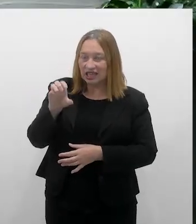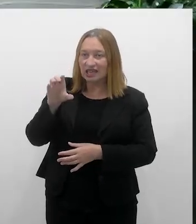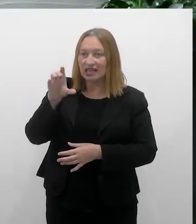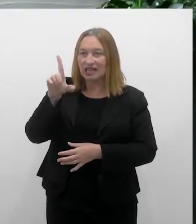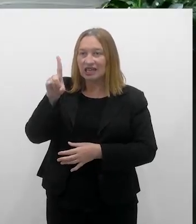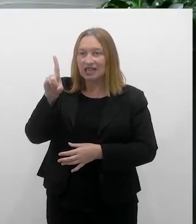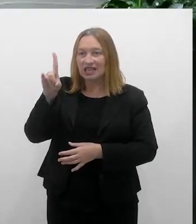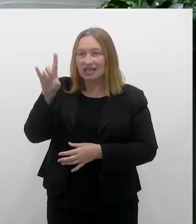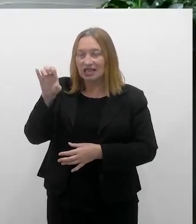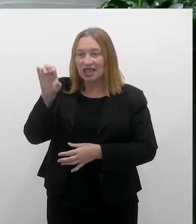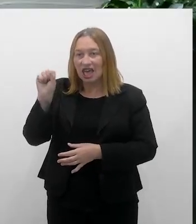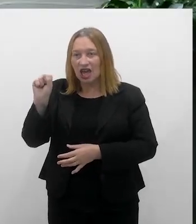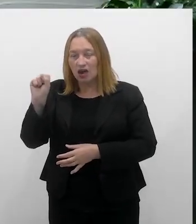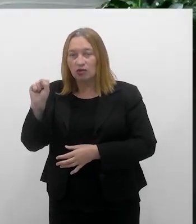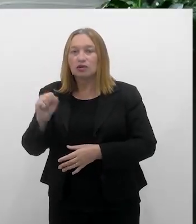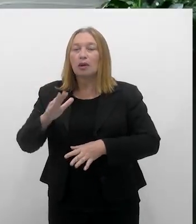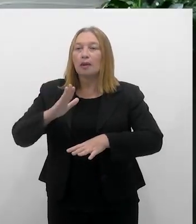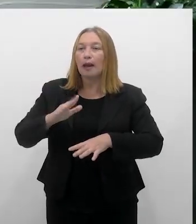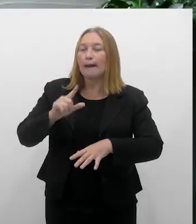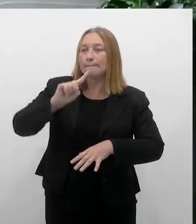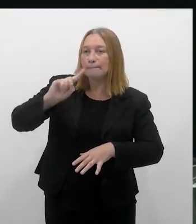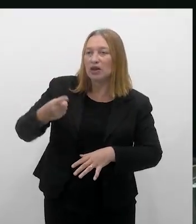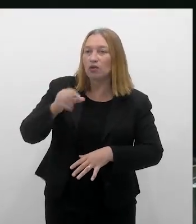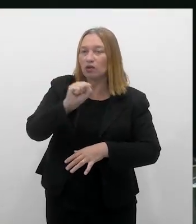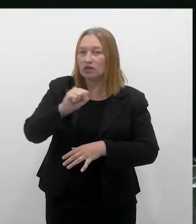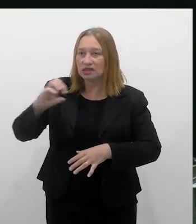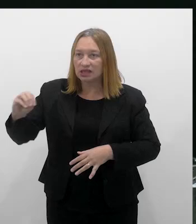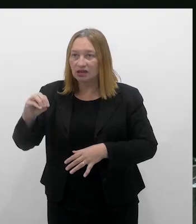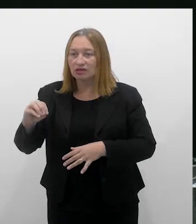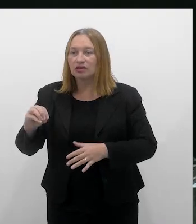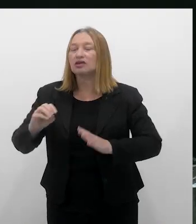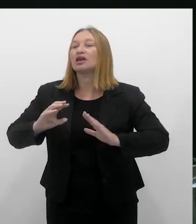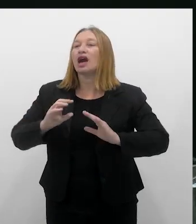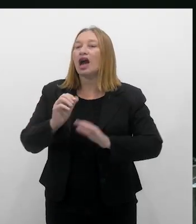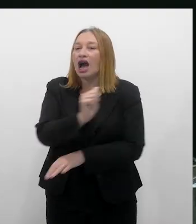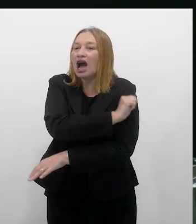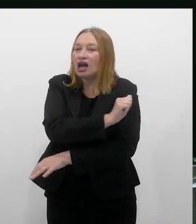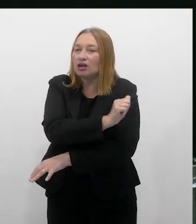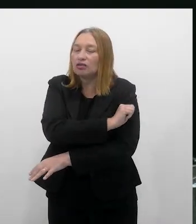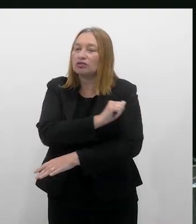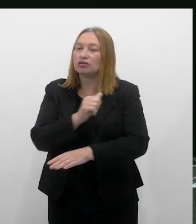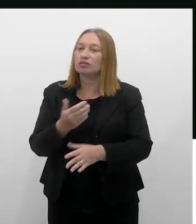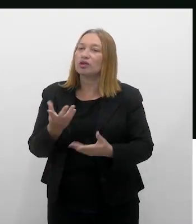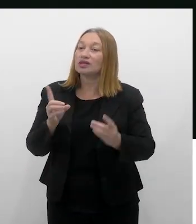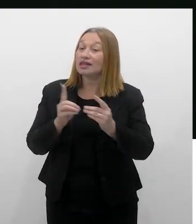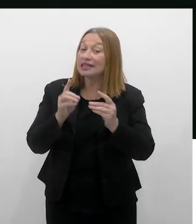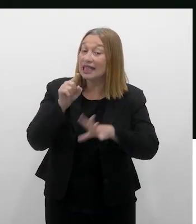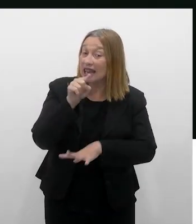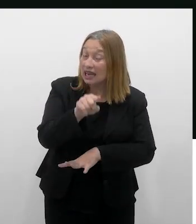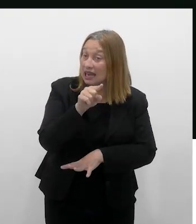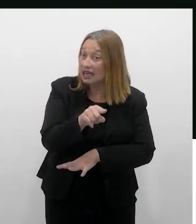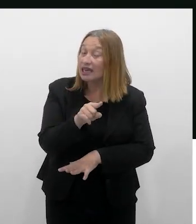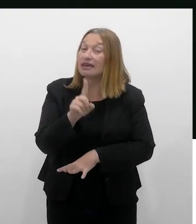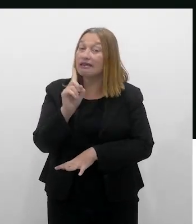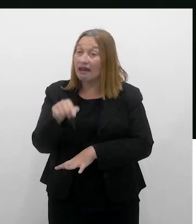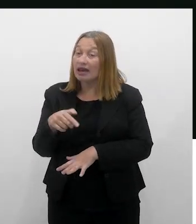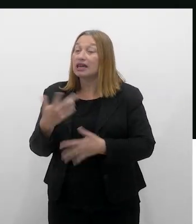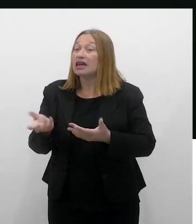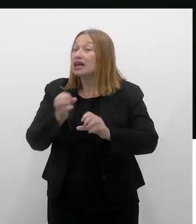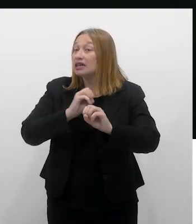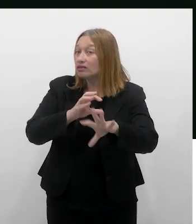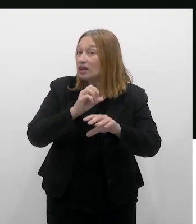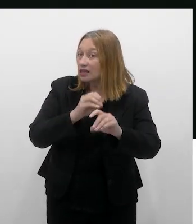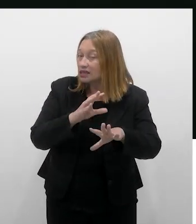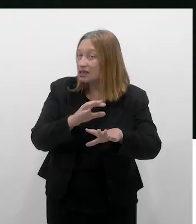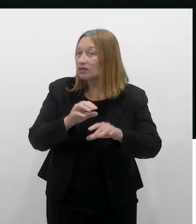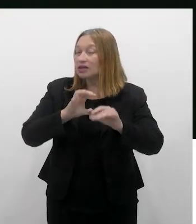para 1.800 alunos, para que aquela população possa ser atendida ali mesmo. Então, é isso,